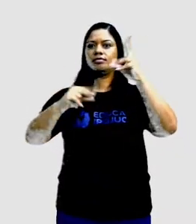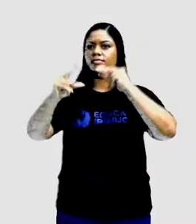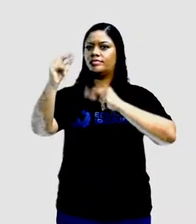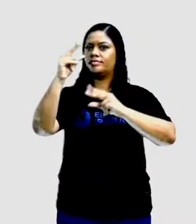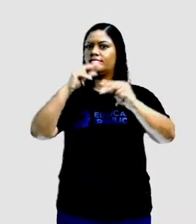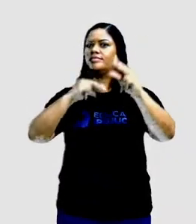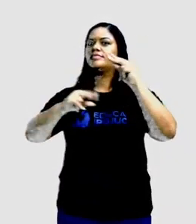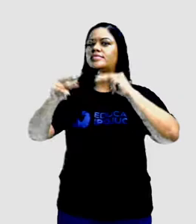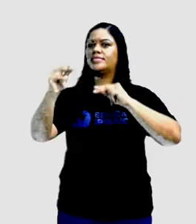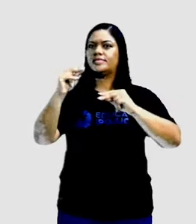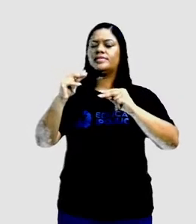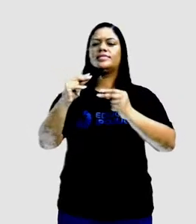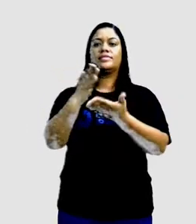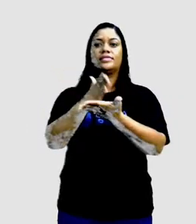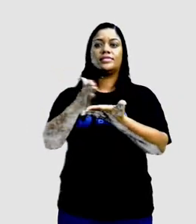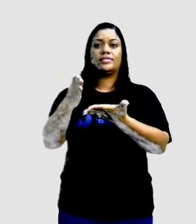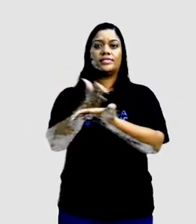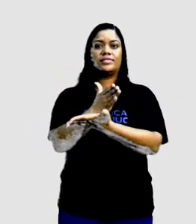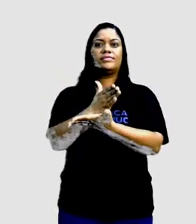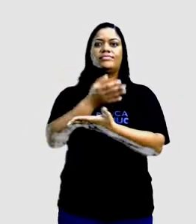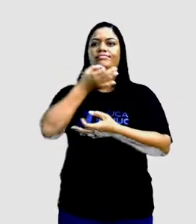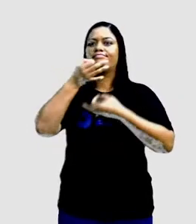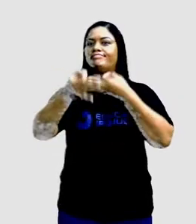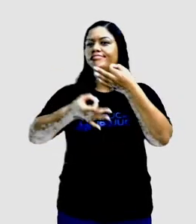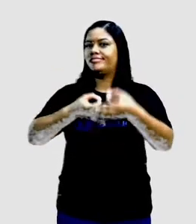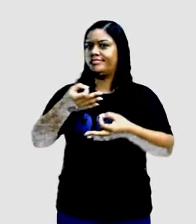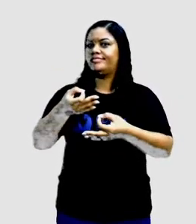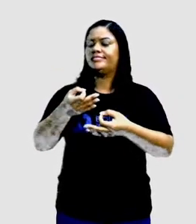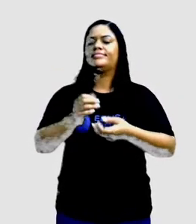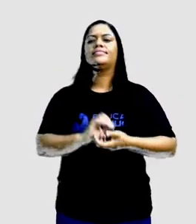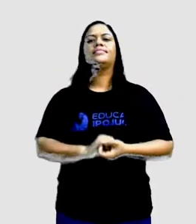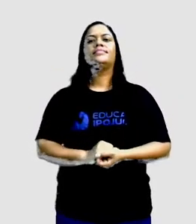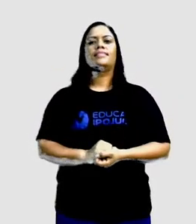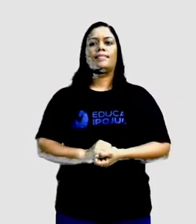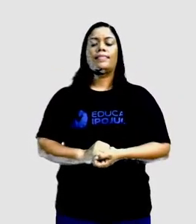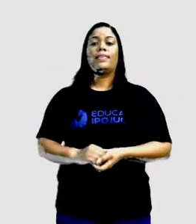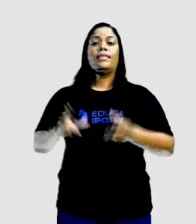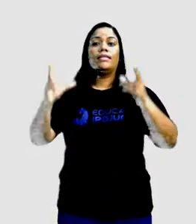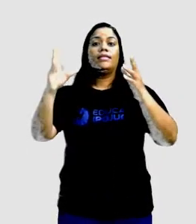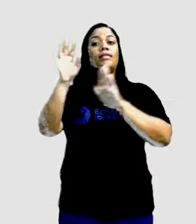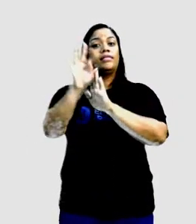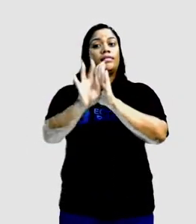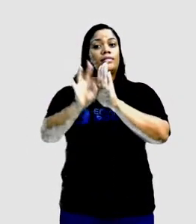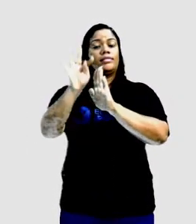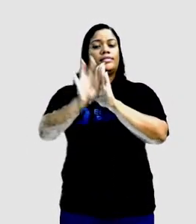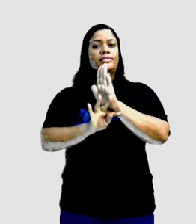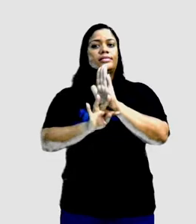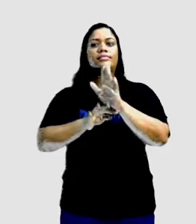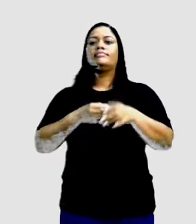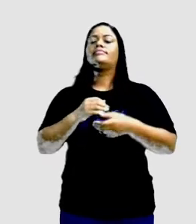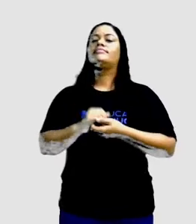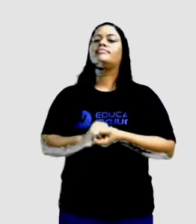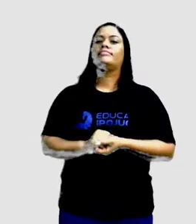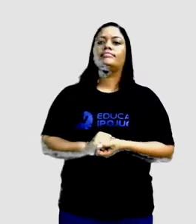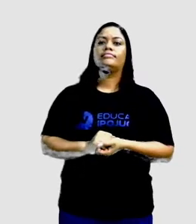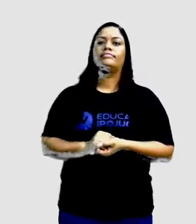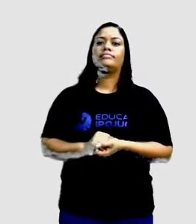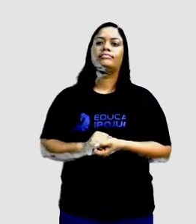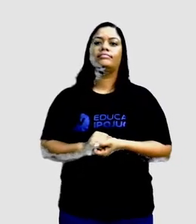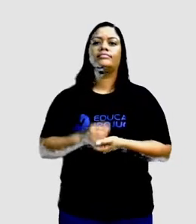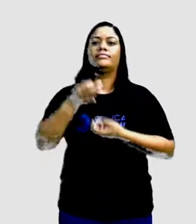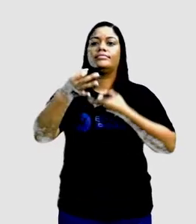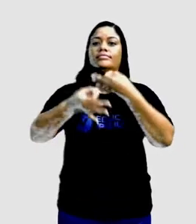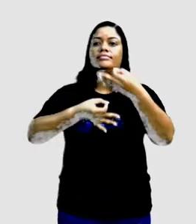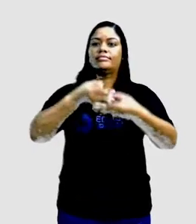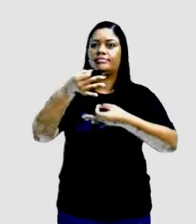que geralmente divide opiniões, tá, gente? Então olha só. Um texto, não é, argumentativo, ele tem que